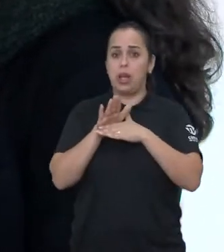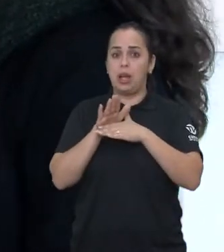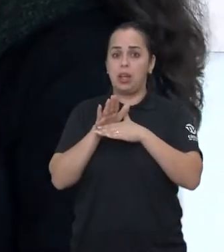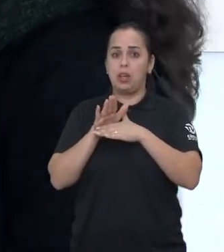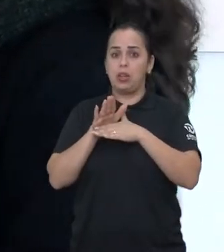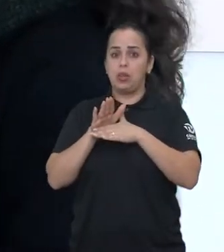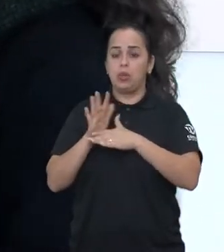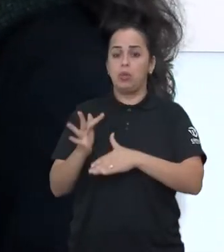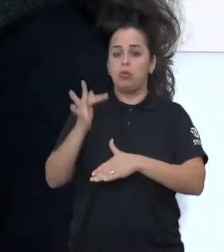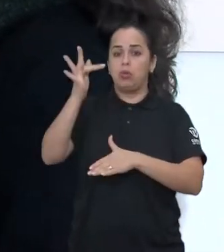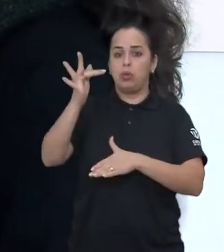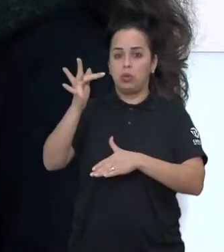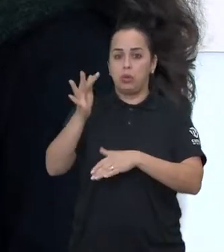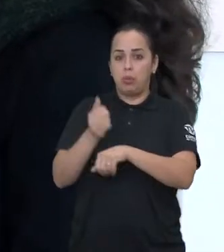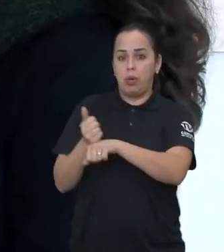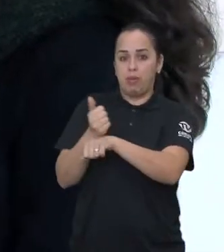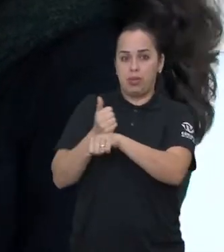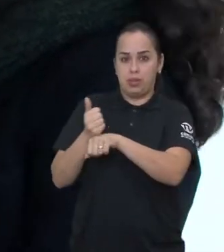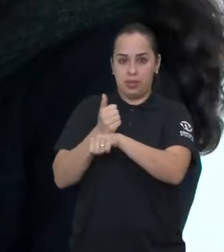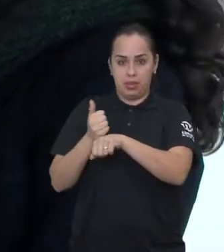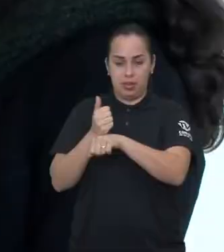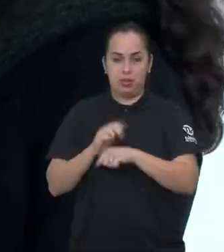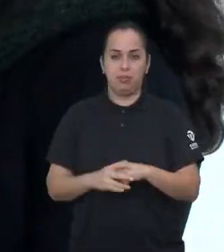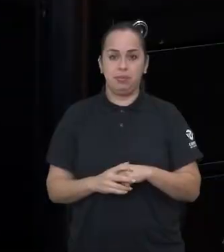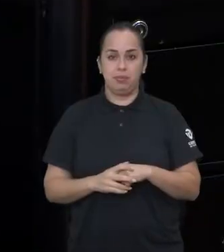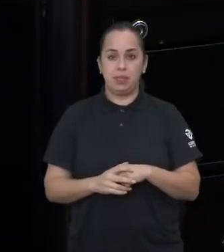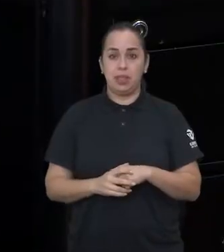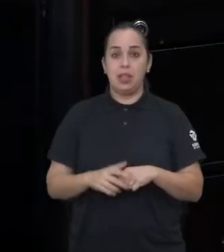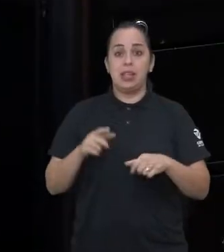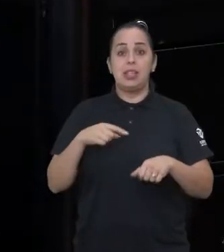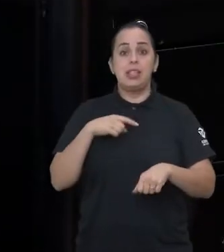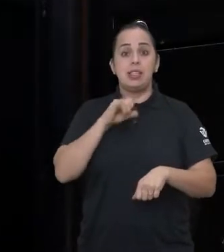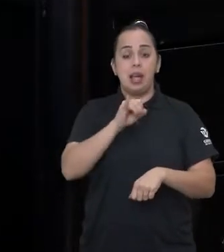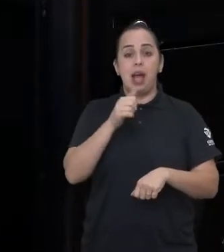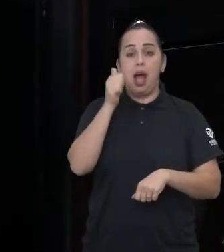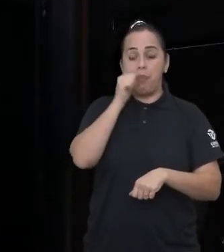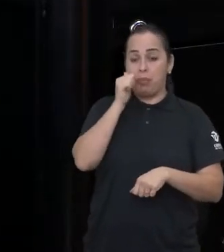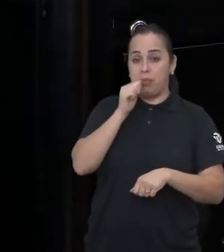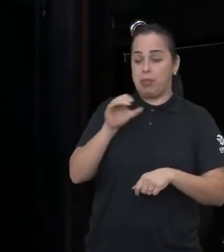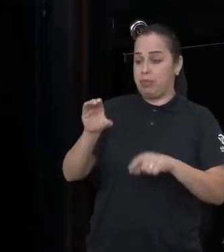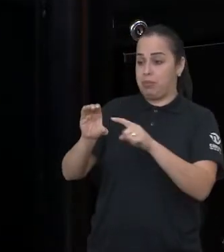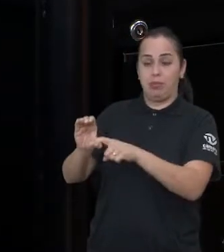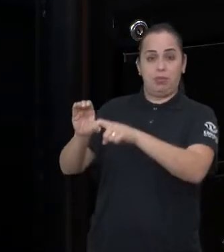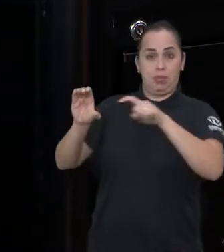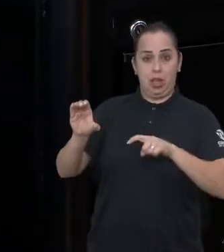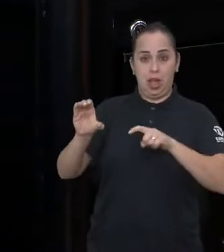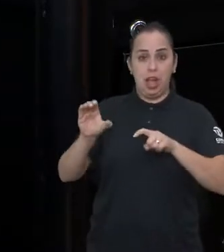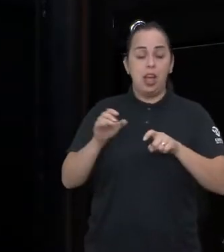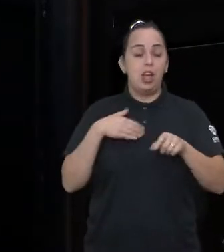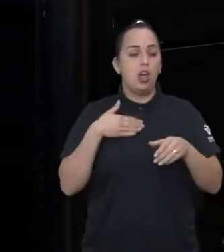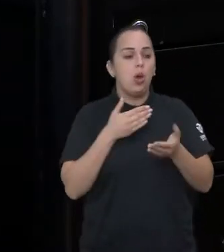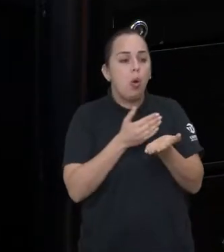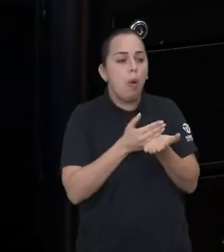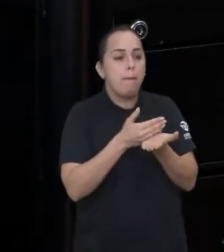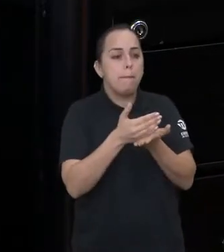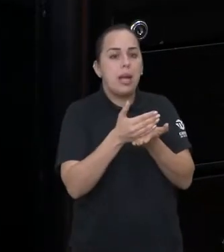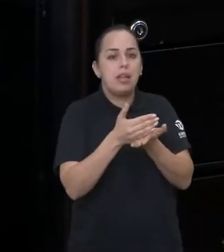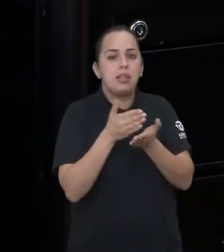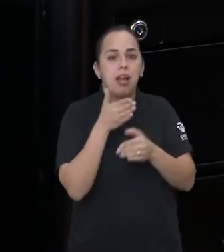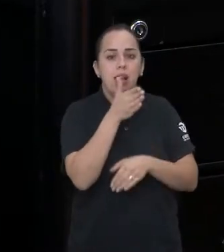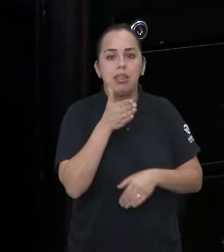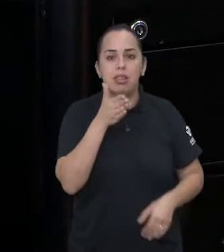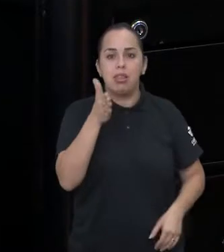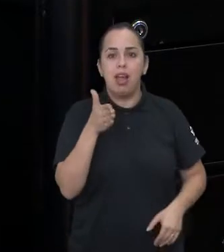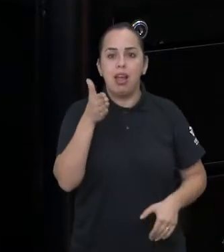contribuir na formação dos futuros profissionais da área a partir do momento em que a mulher rompe com espaço doméstico e